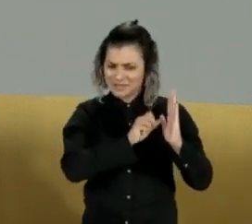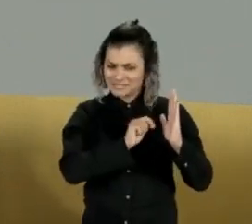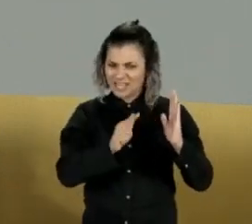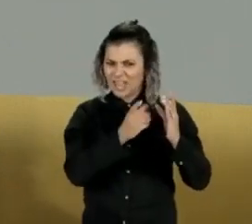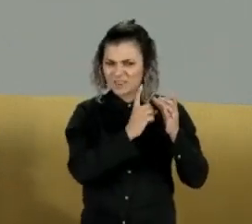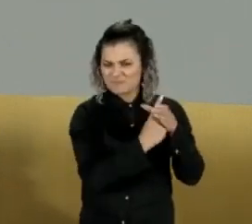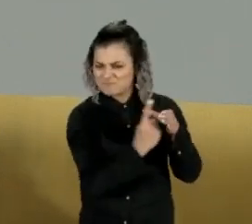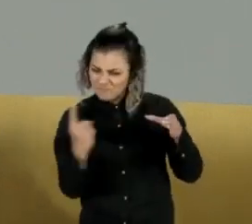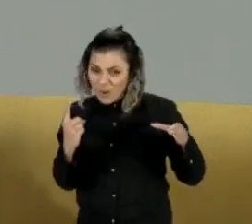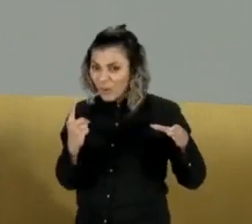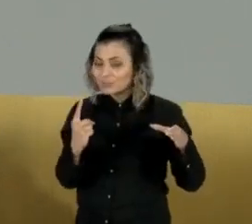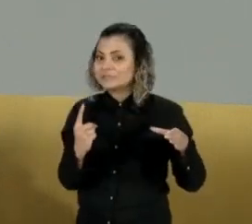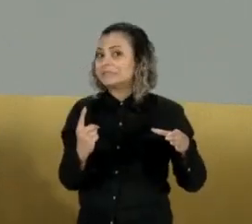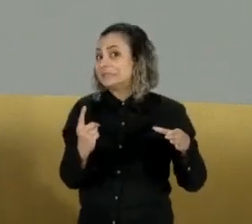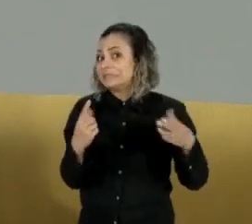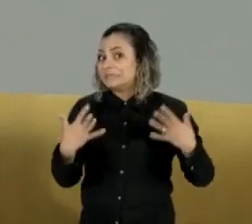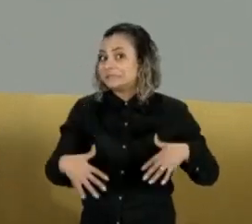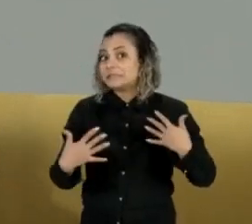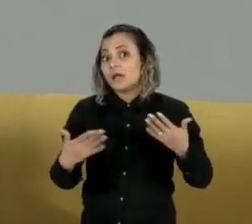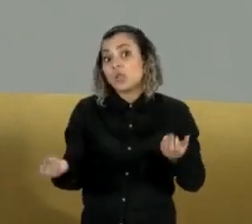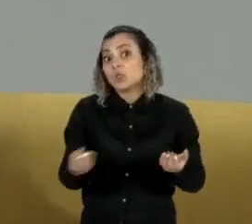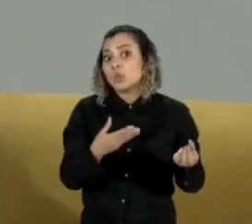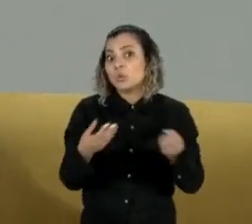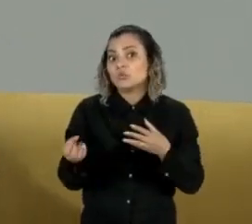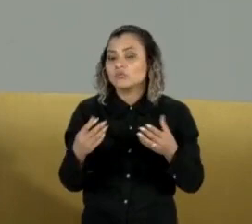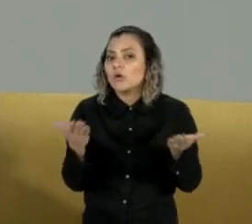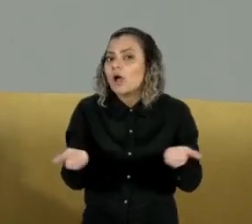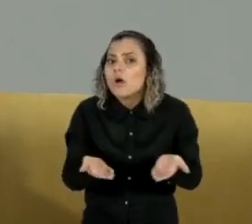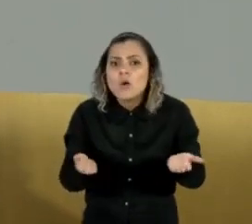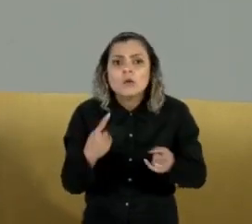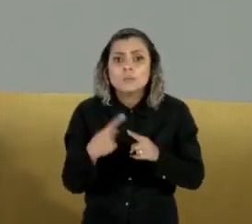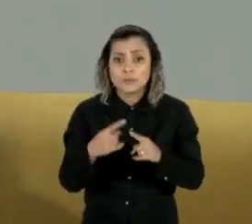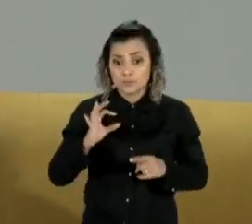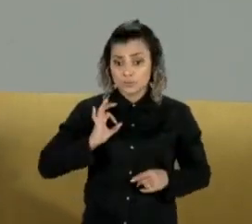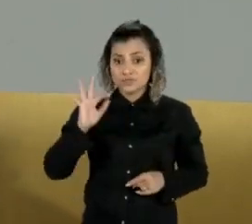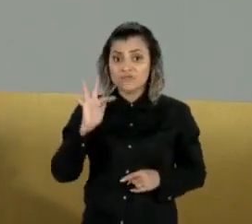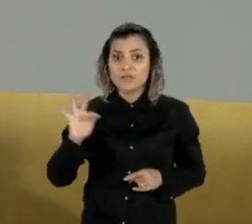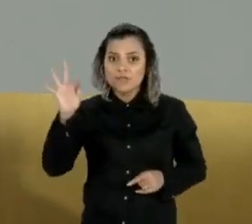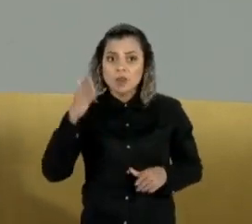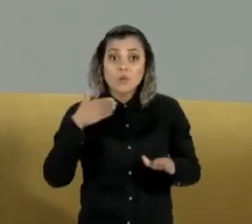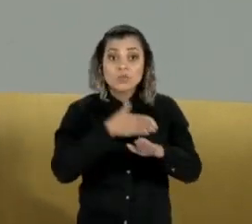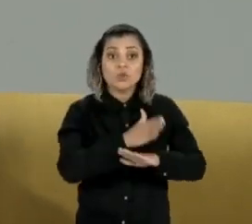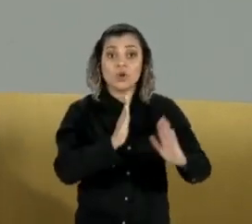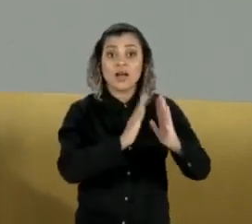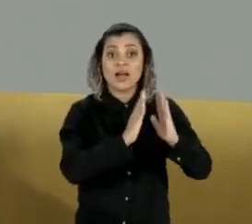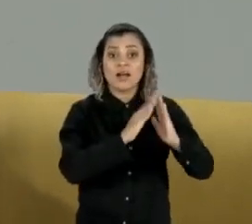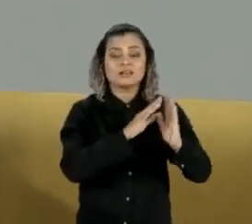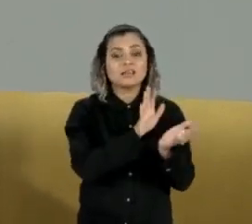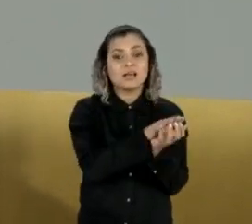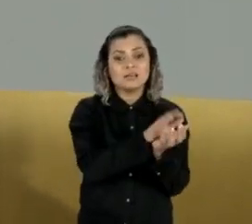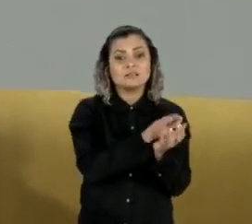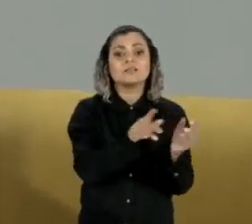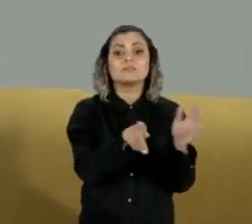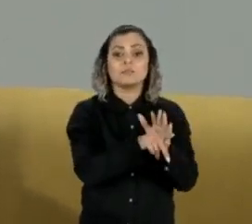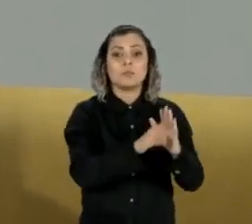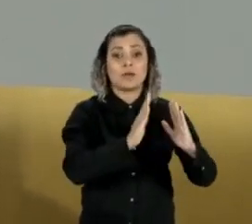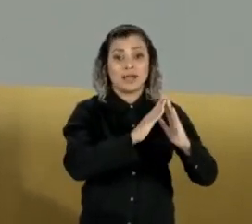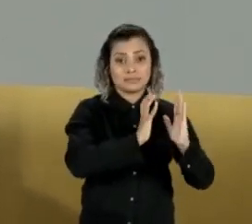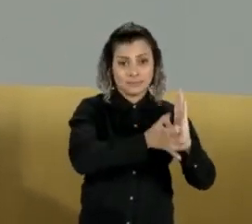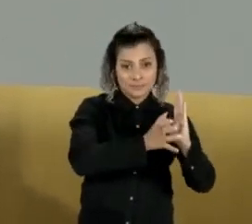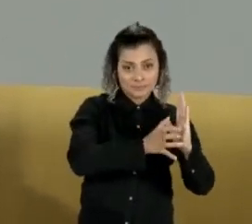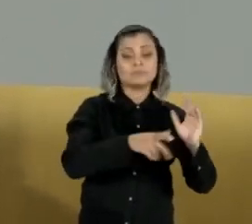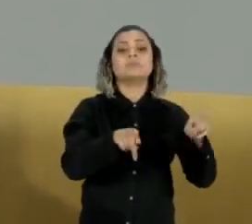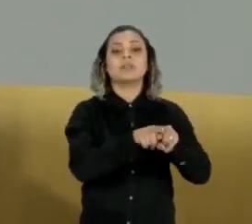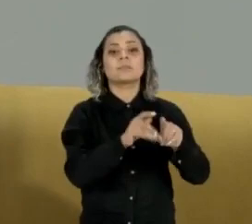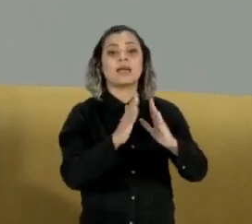e o PSL ganha novos capítulos, depois que a Polícia Federal fez buscas no Recife, na sede do partido e em endereços